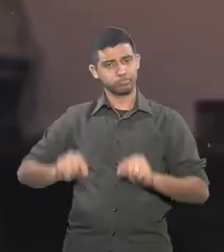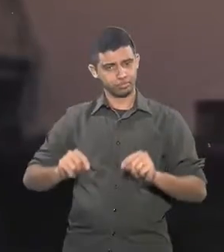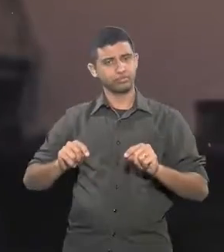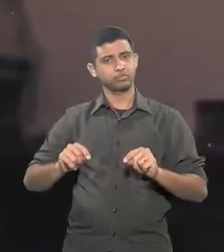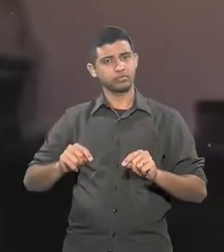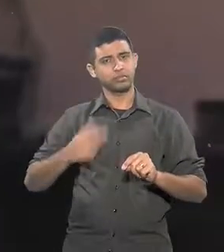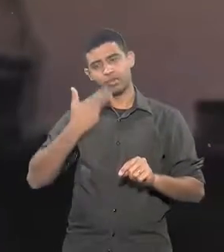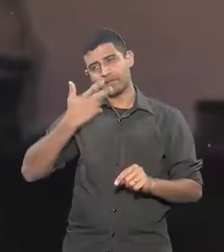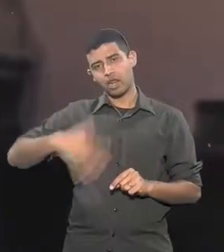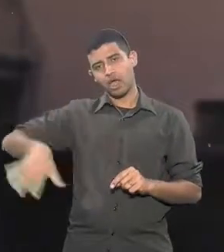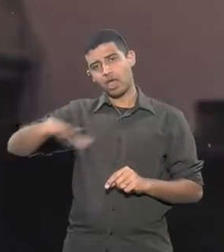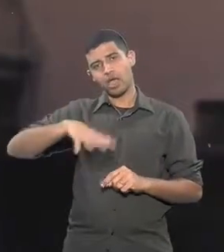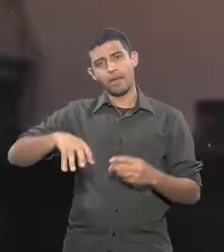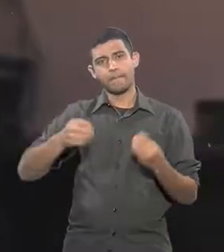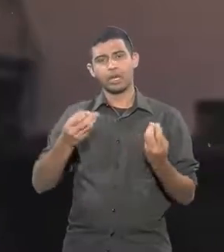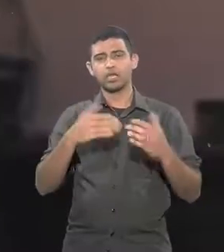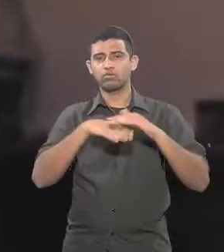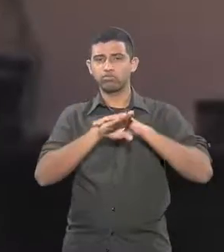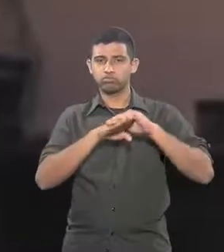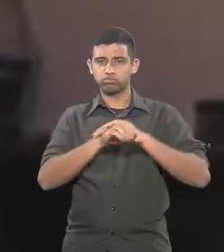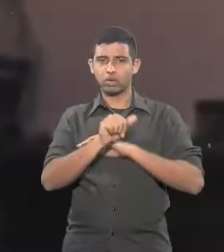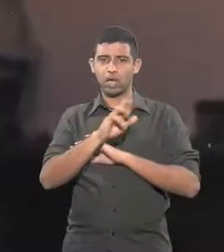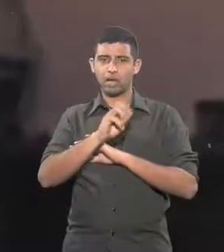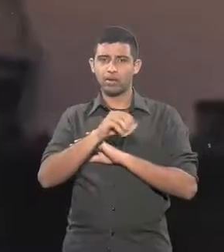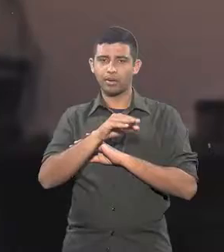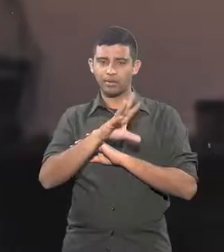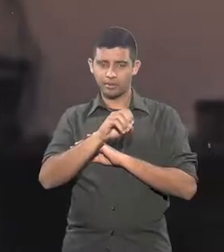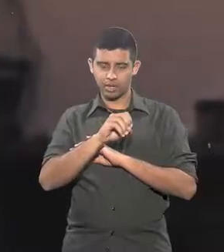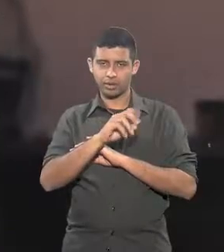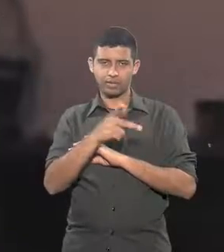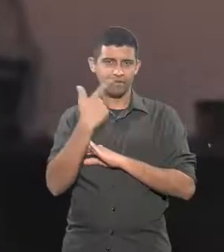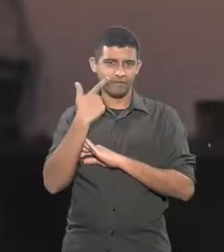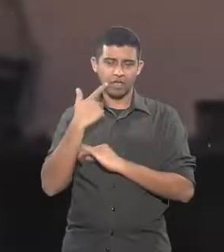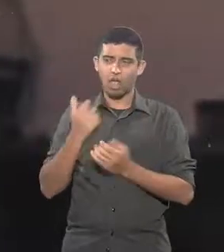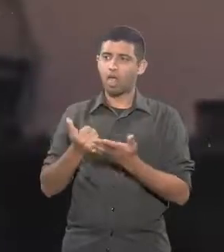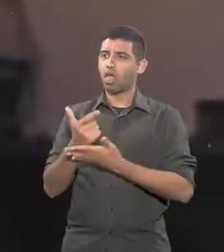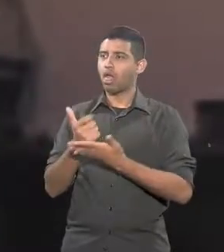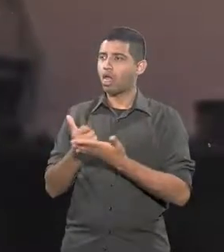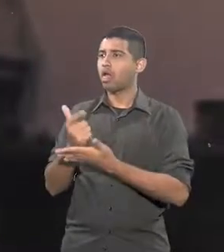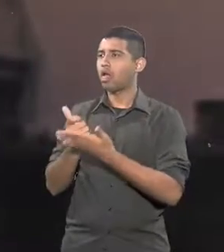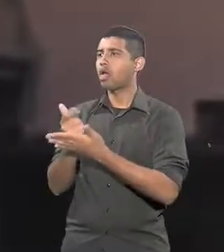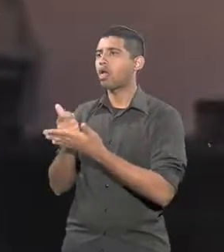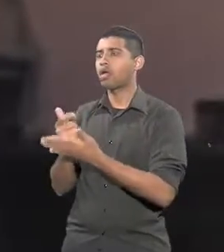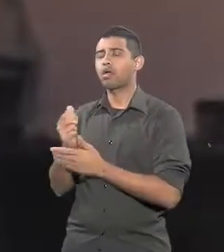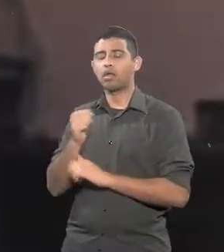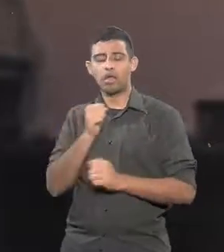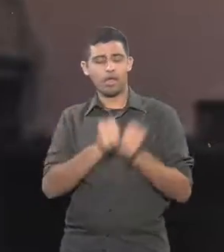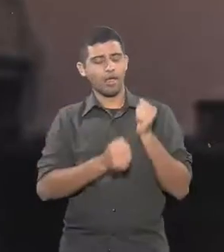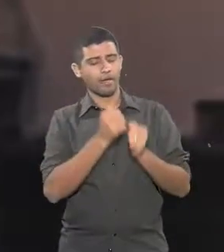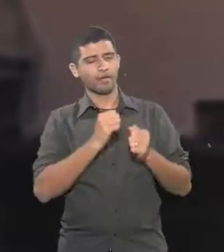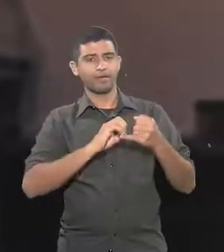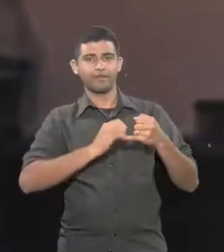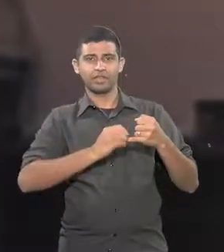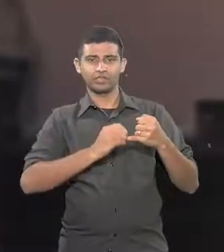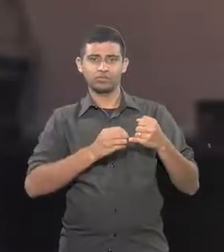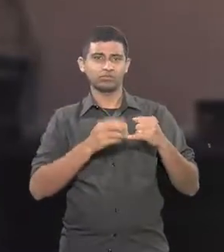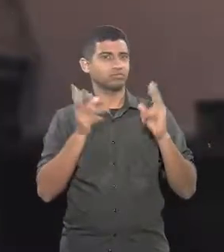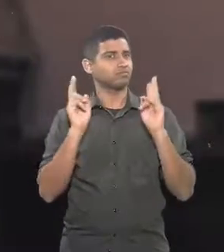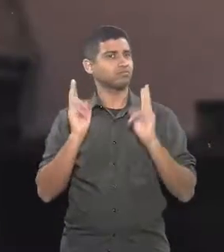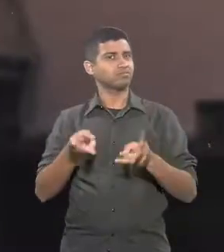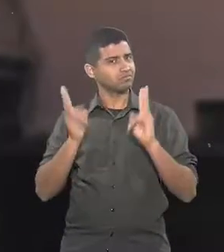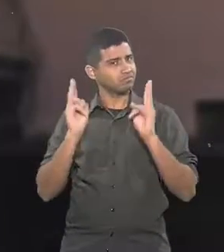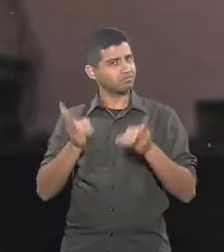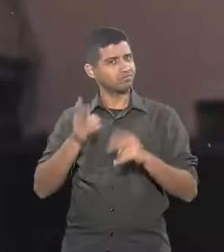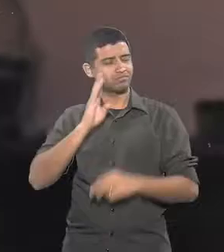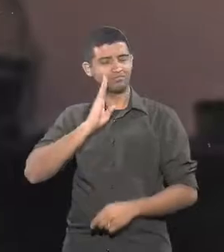esses gêneros alimentícios para formar a despensa, mas o consumo efetivo em si, o arroz e o feijão, ele continua sendo ali